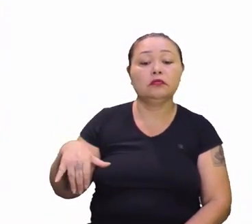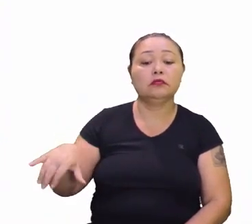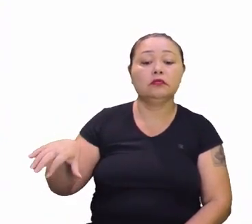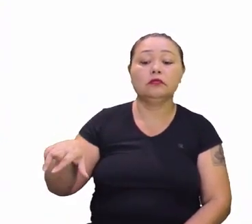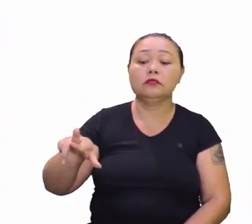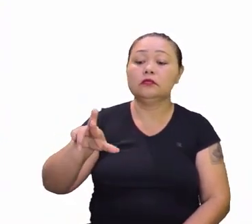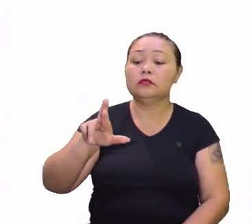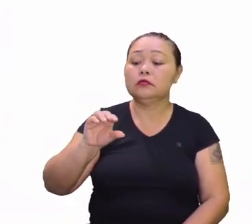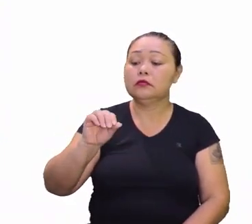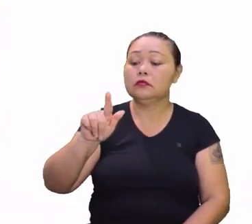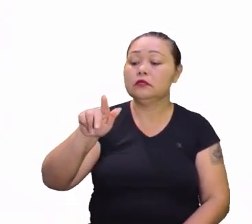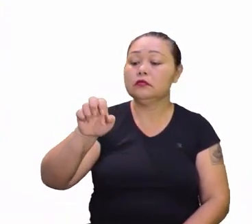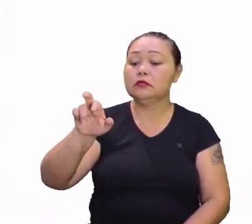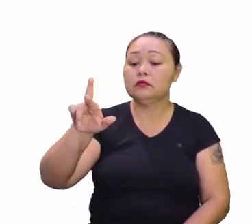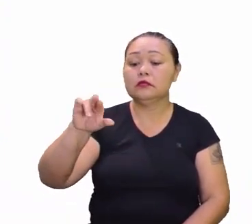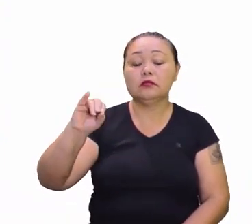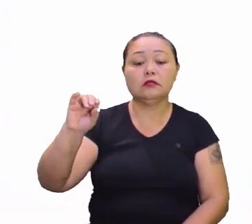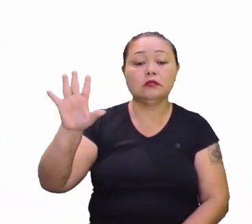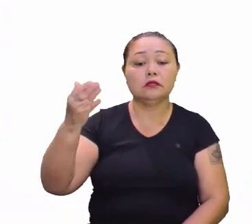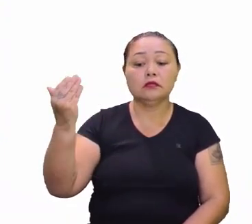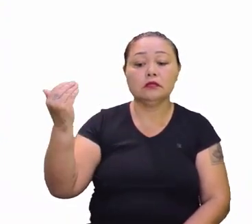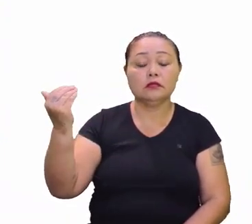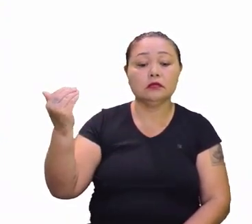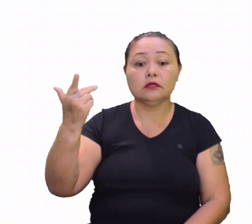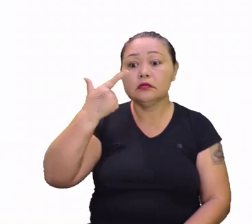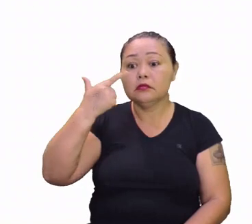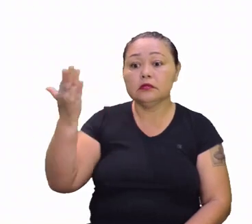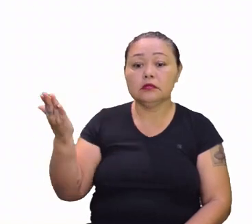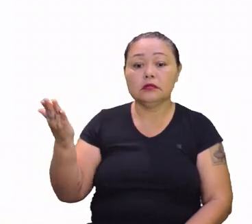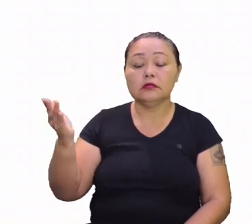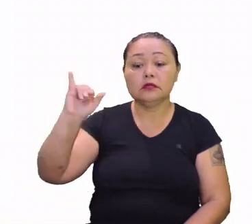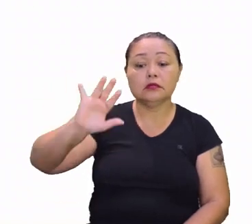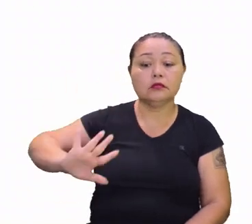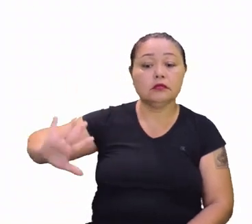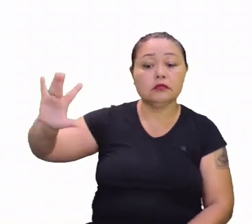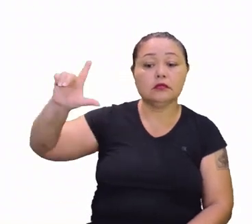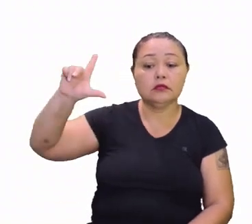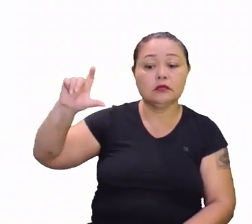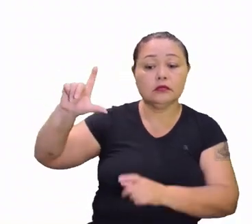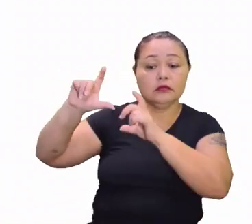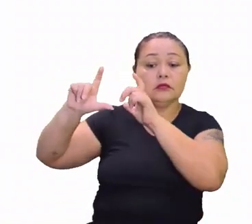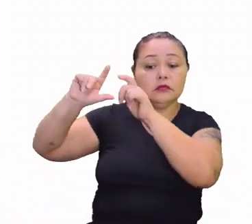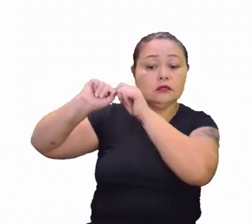Rogério, olha só essa imagem